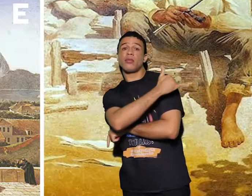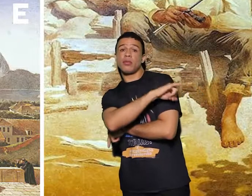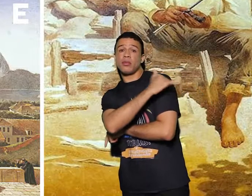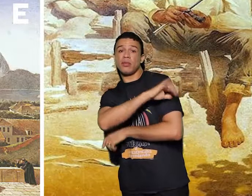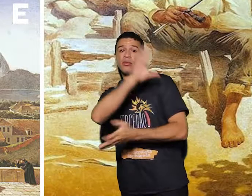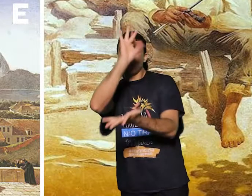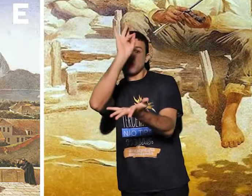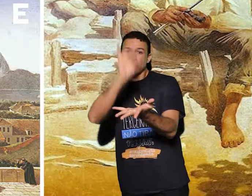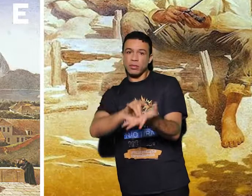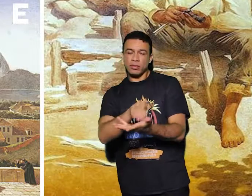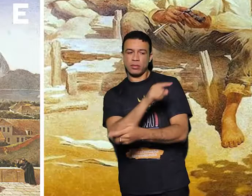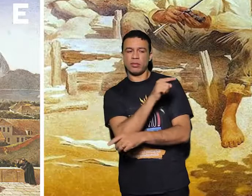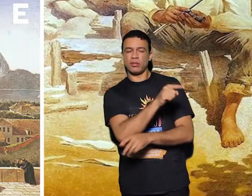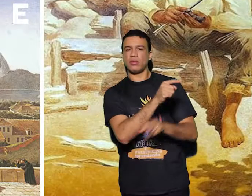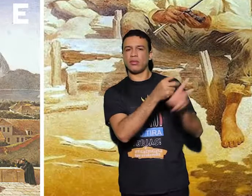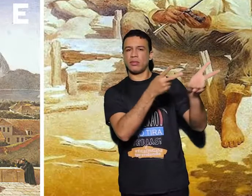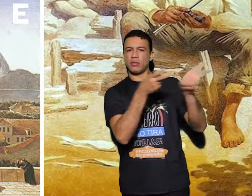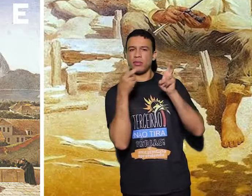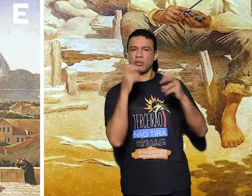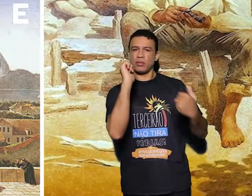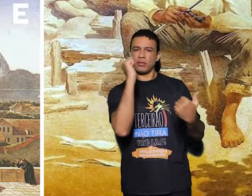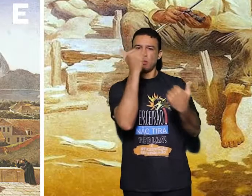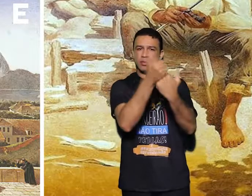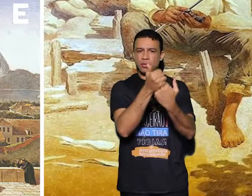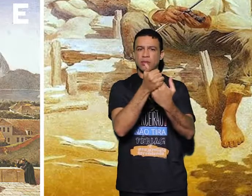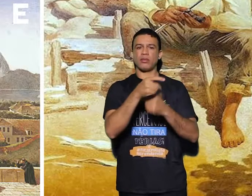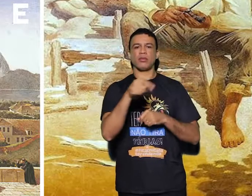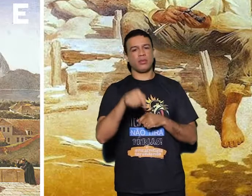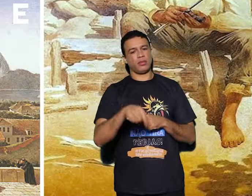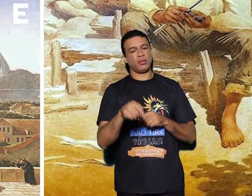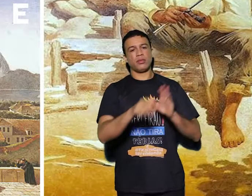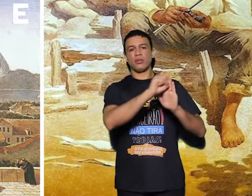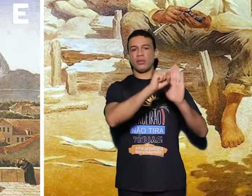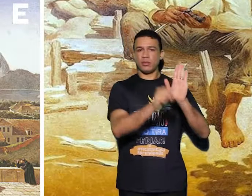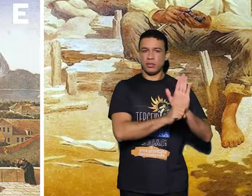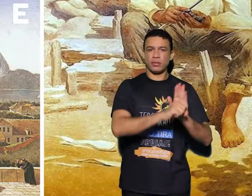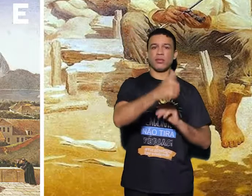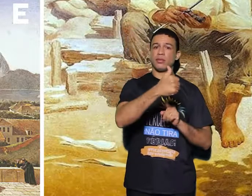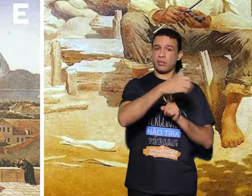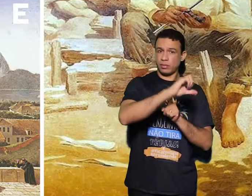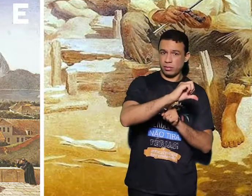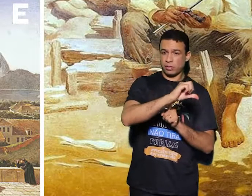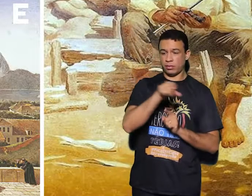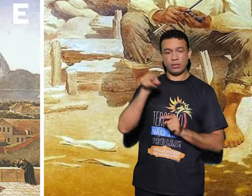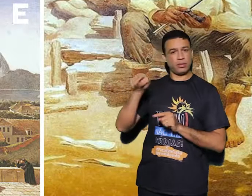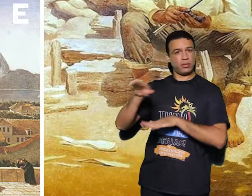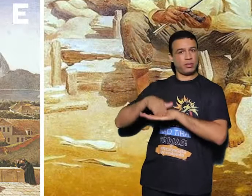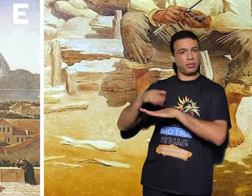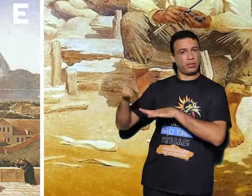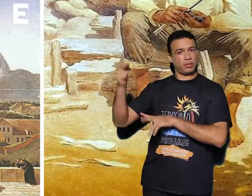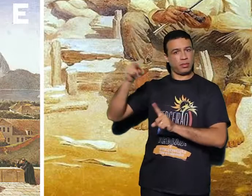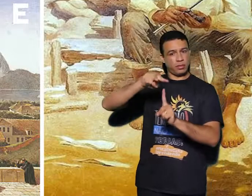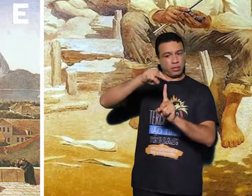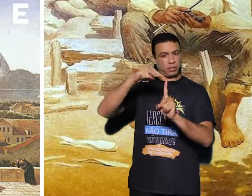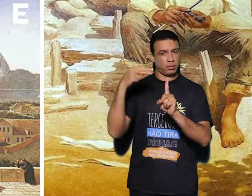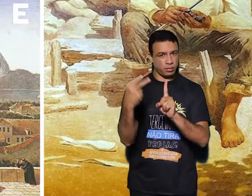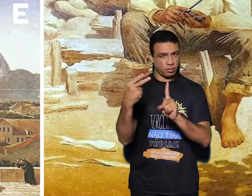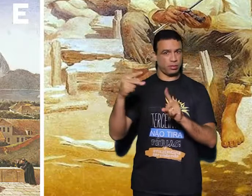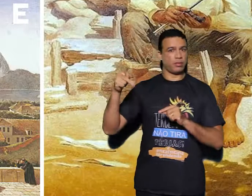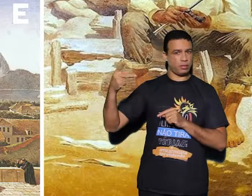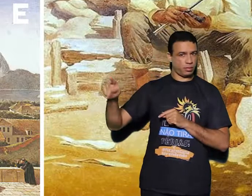naquele período, já no século XIX, a visão do Rio de Janeiro, né, sobre a ótica do artista. E aí a arte começa